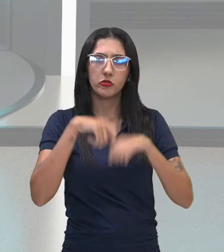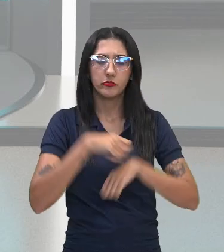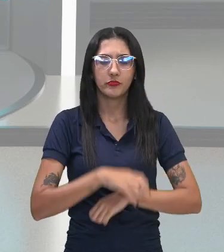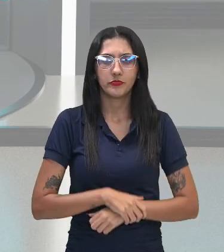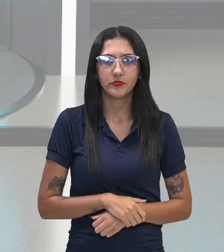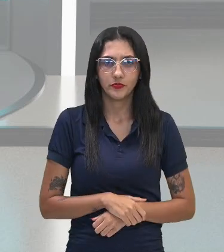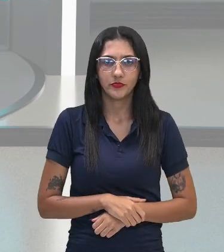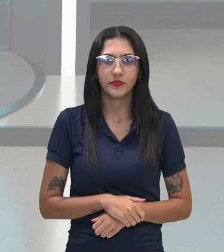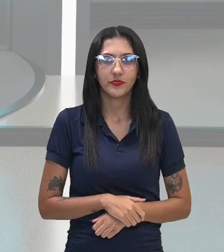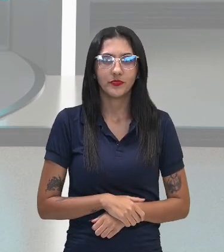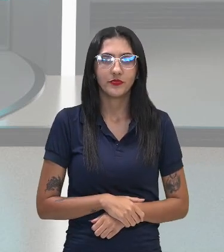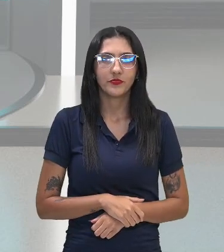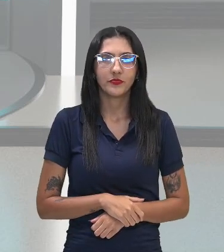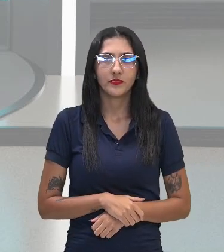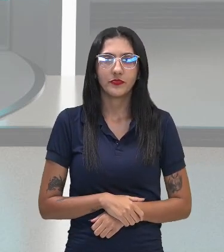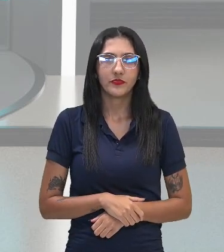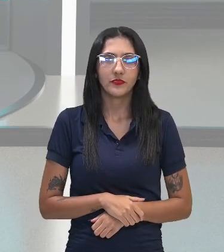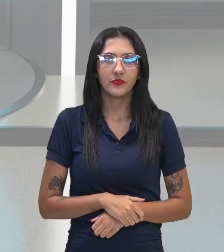ok?